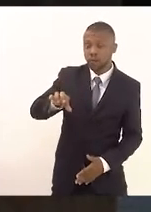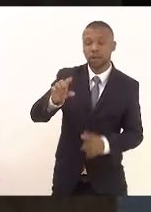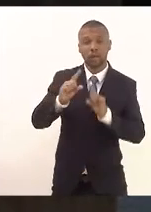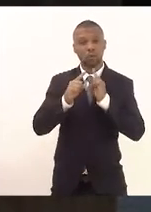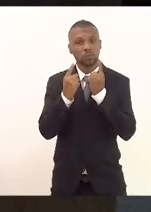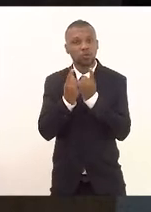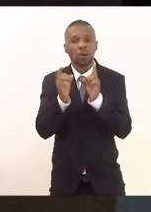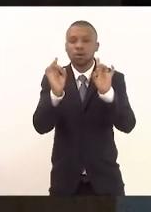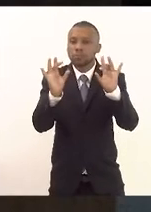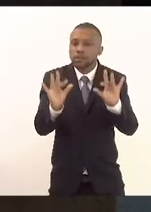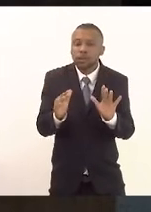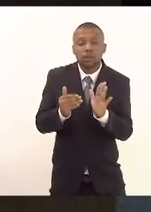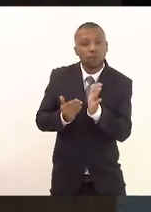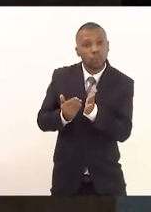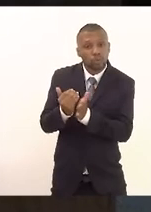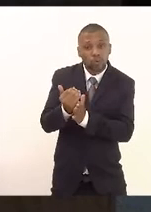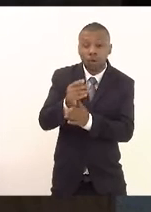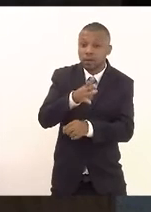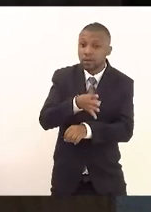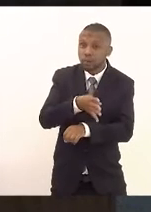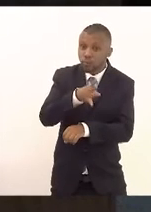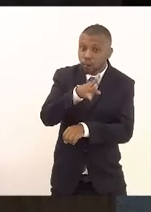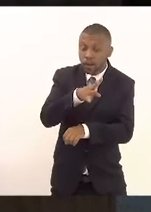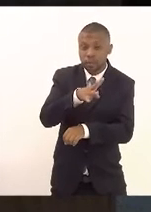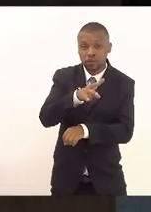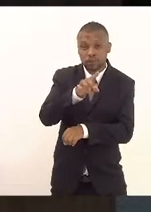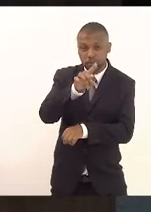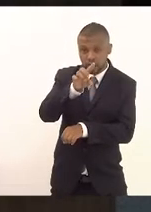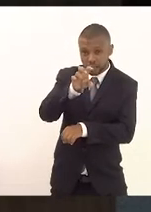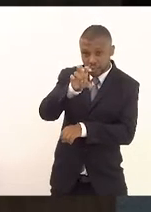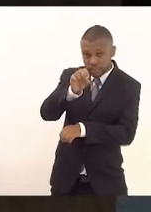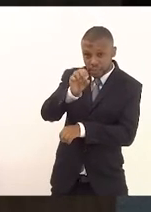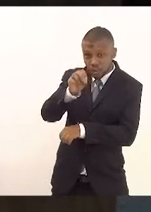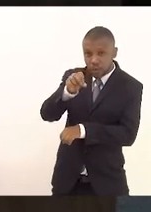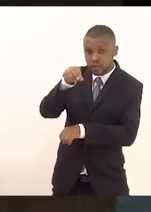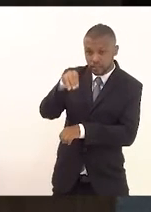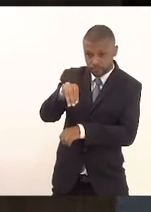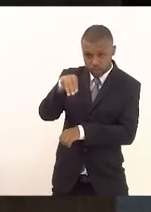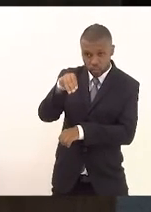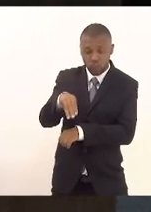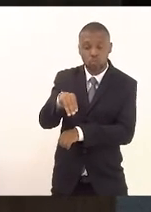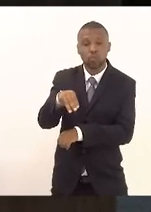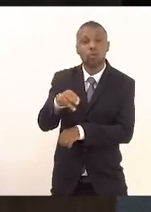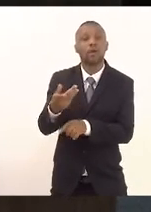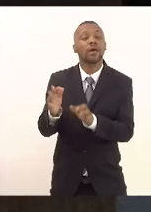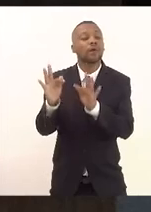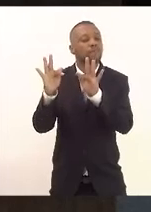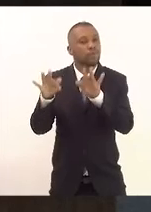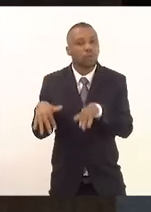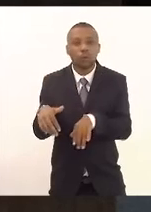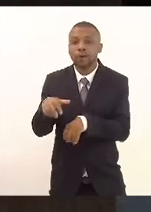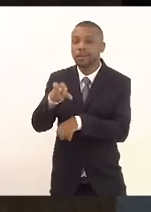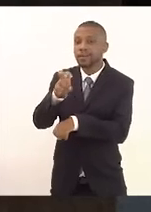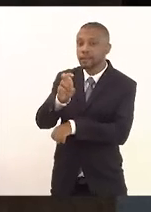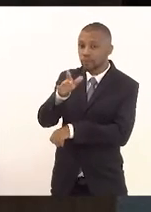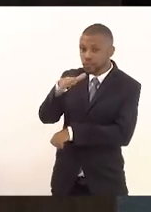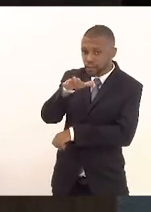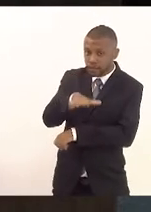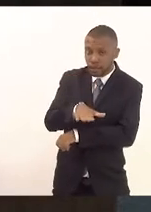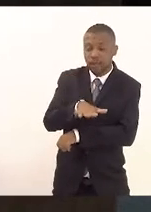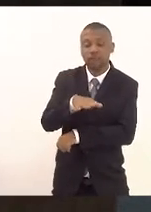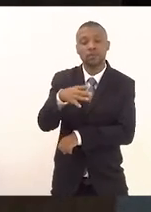que iniciado as 16 horas e 56 minutos encerrou-se às 17horas